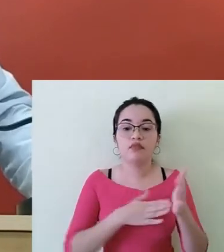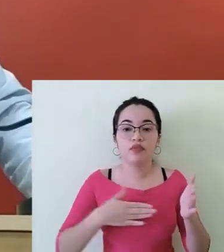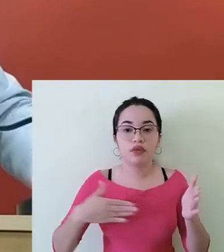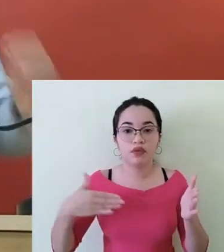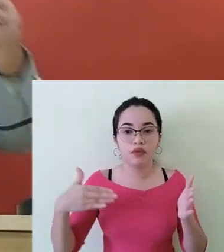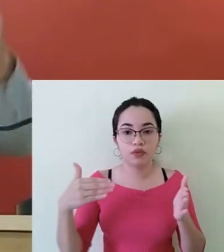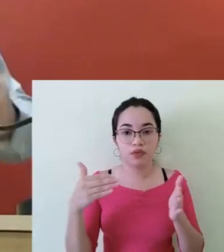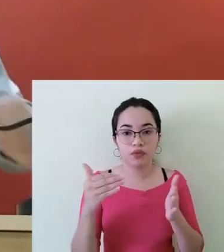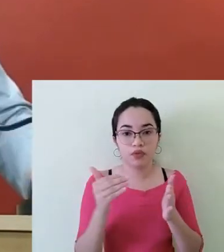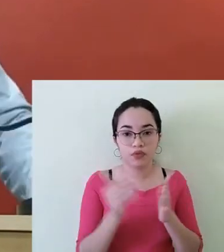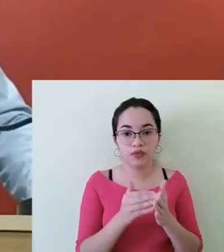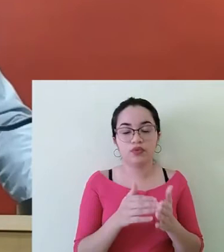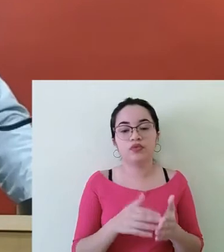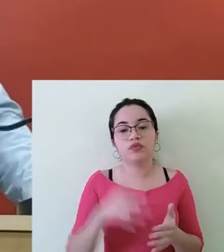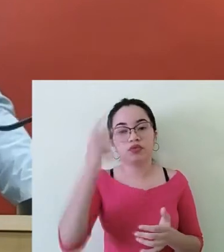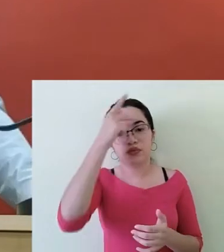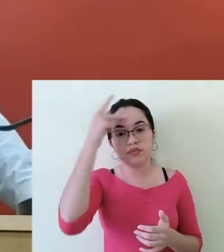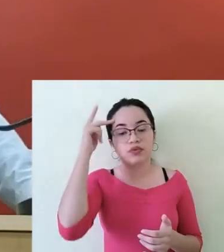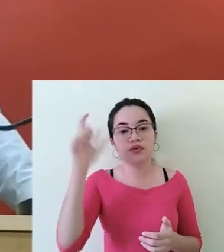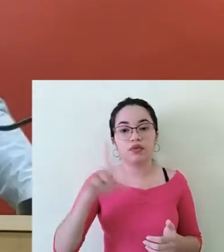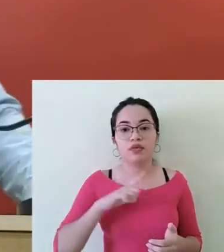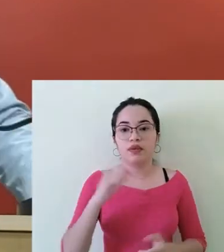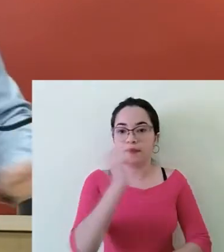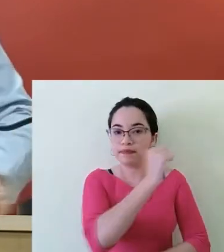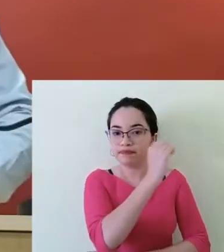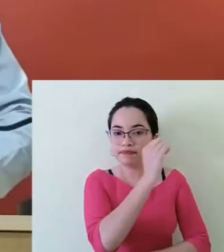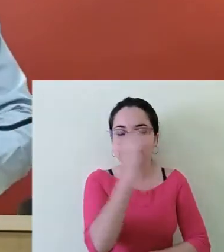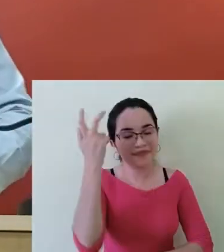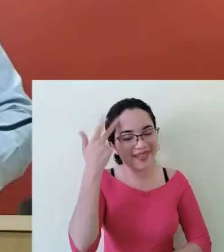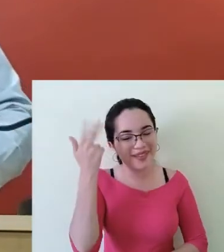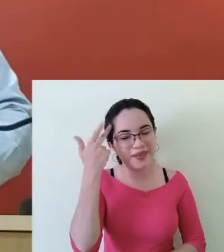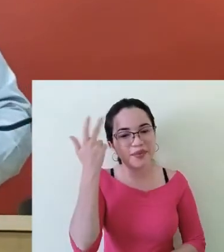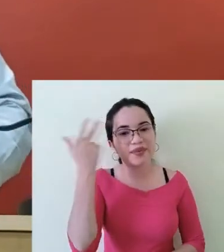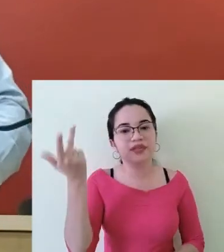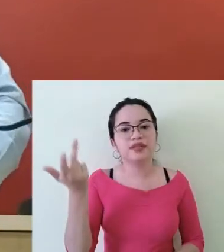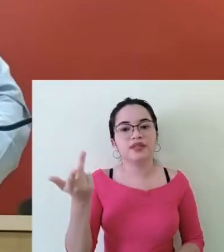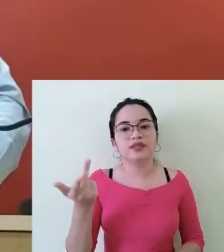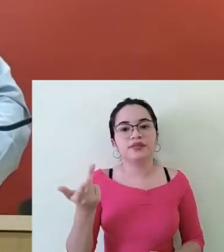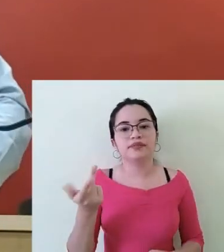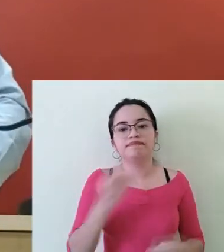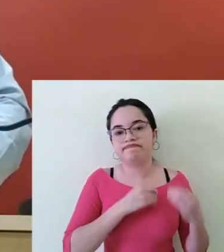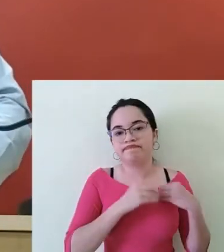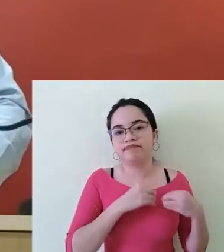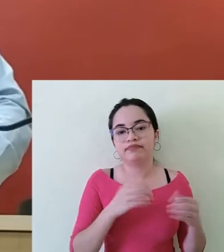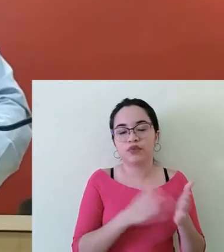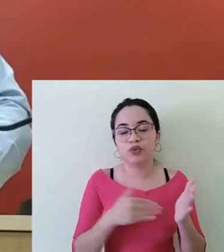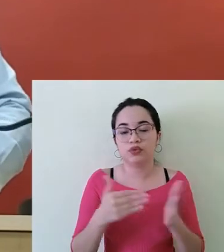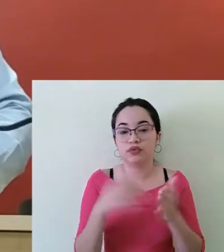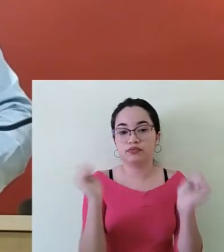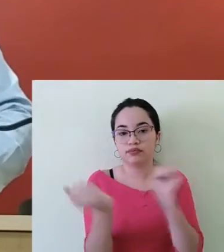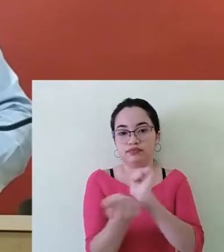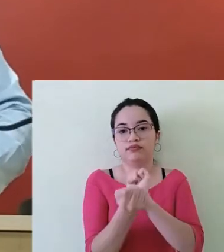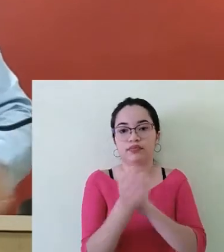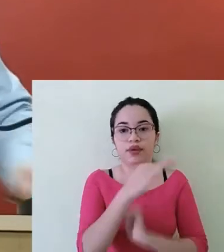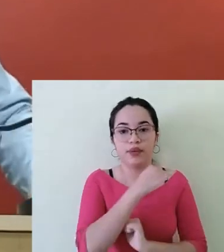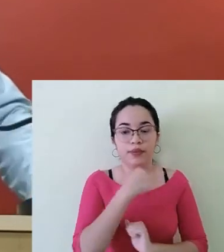todos, seres humanos, têm uma natureza corrupta, todos estão